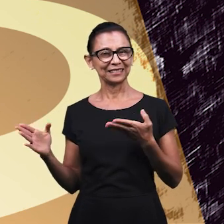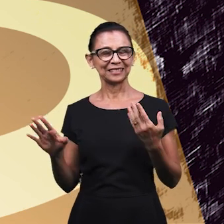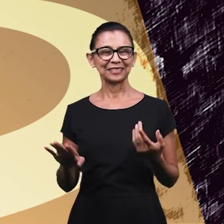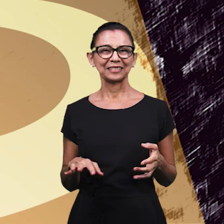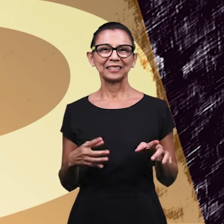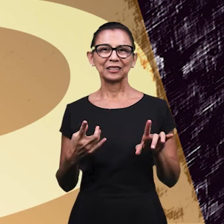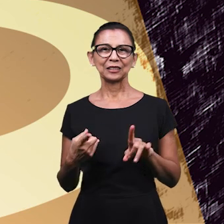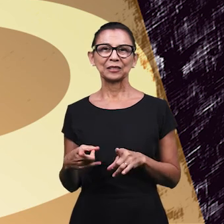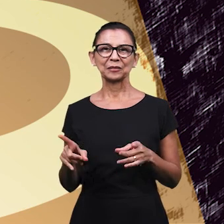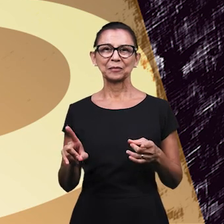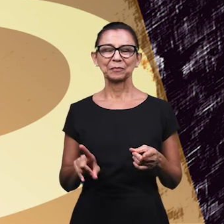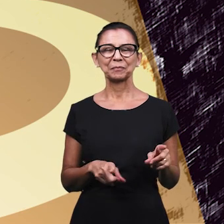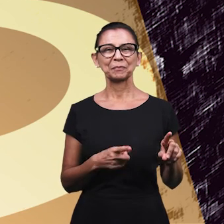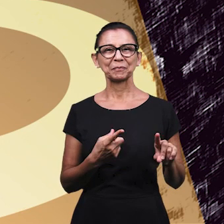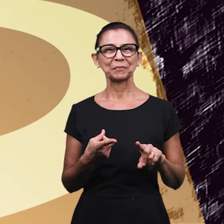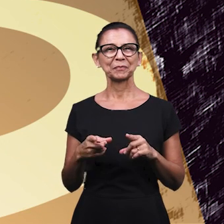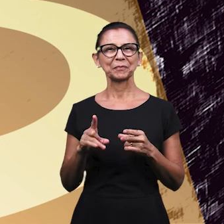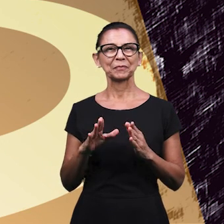Manaim.